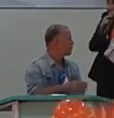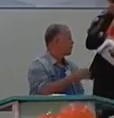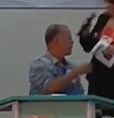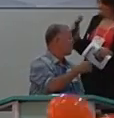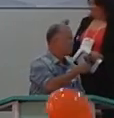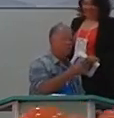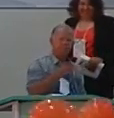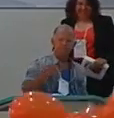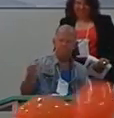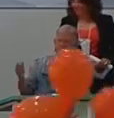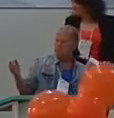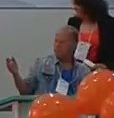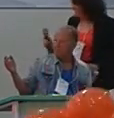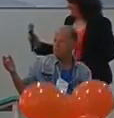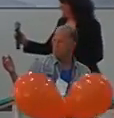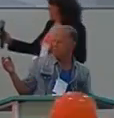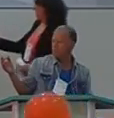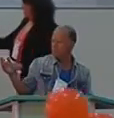obrigada.